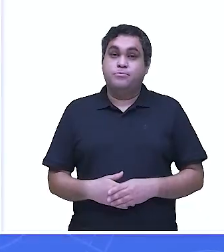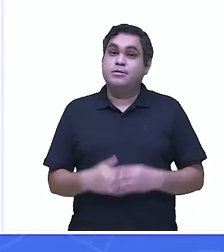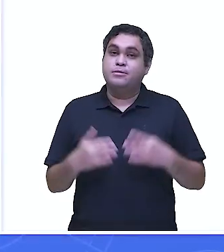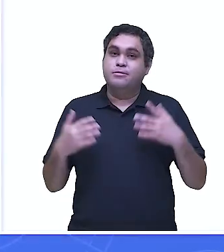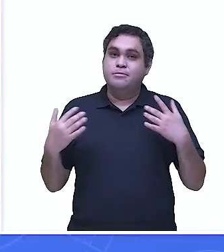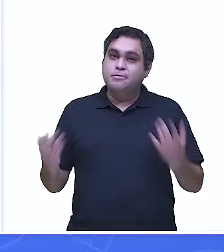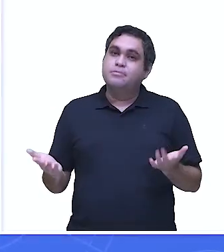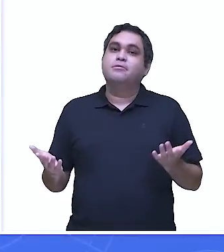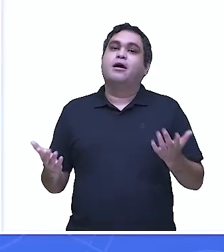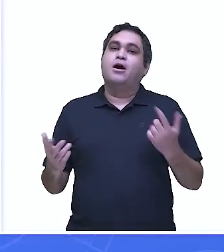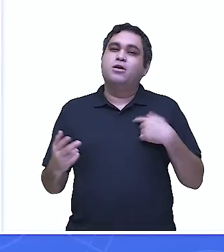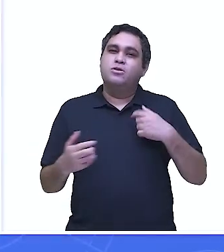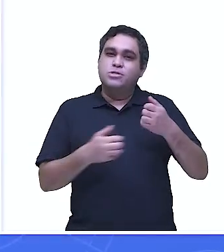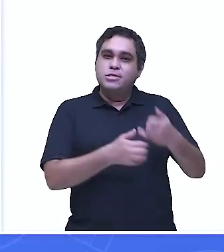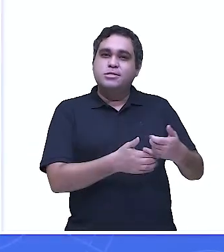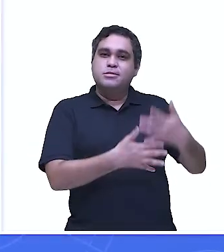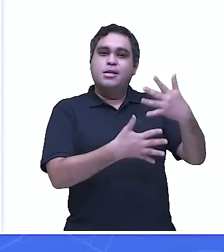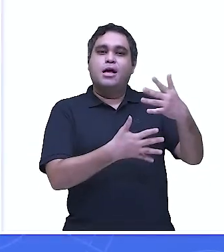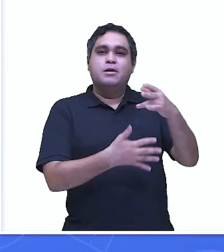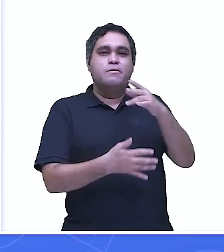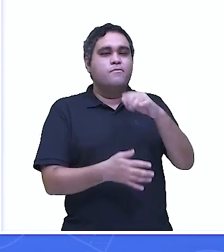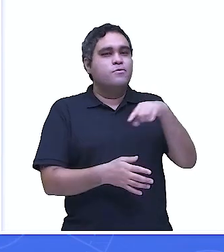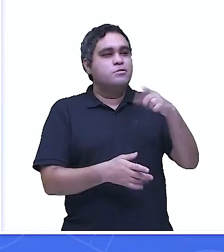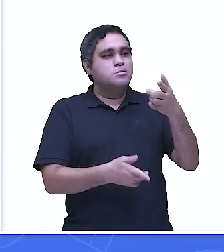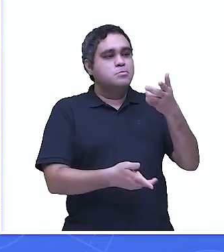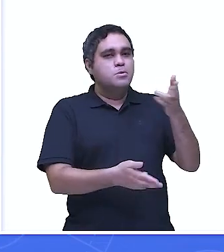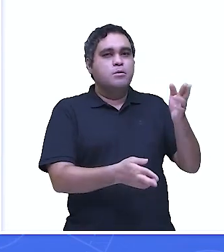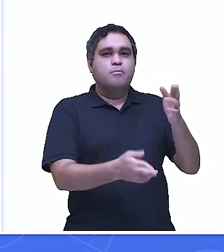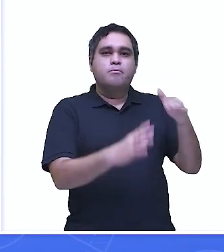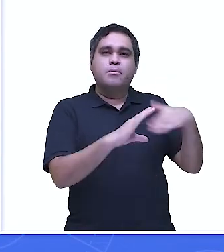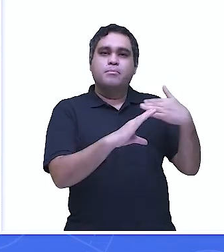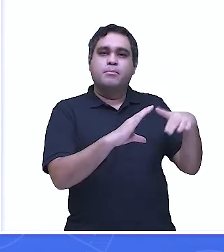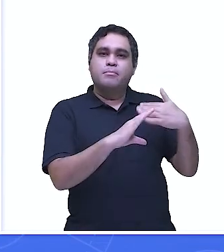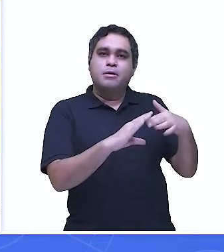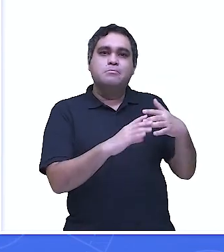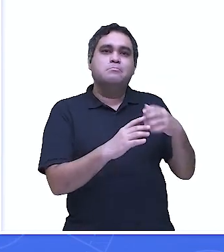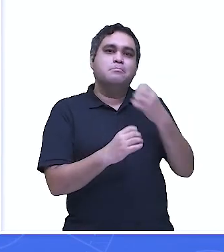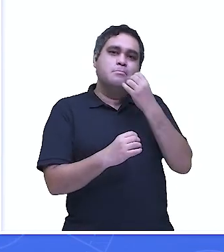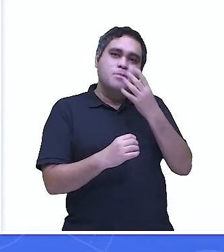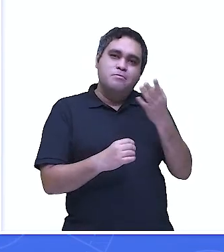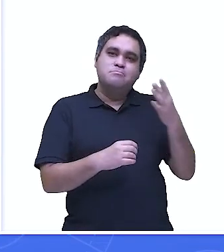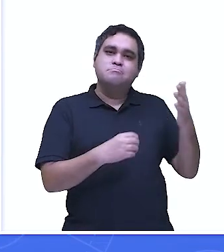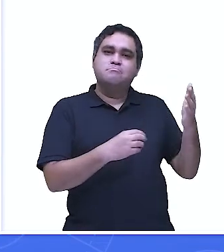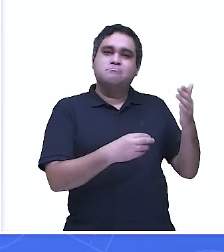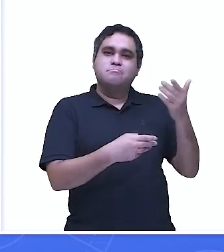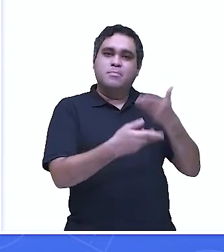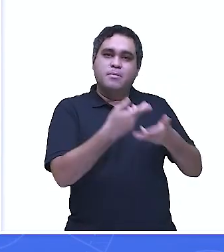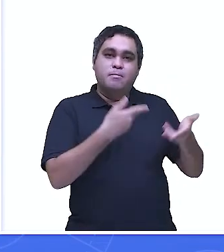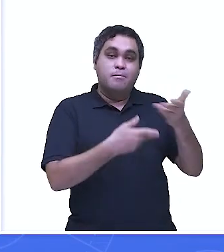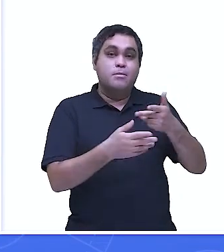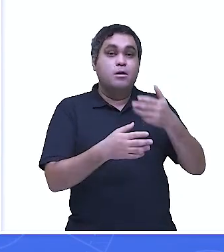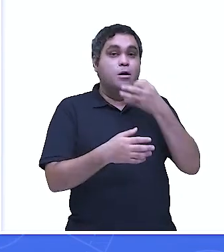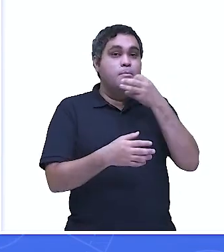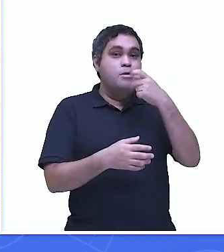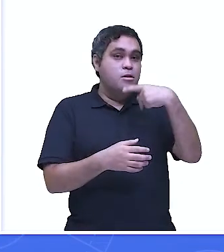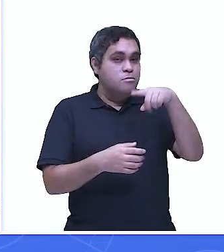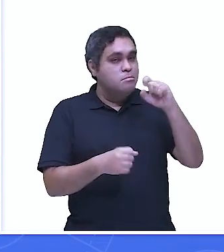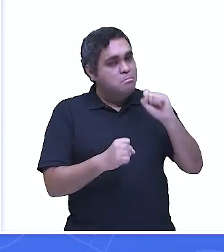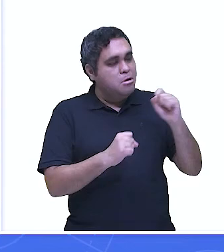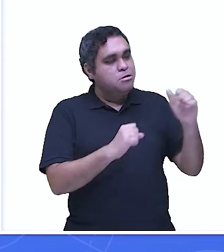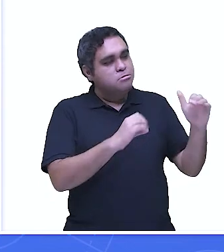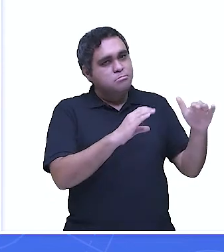Então, gente, estou acompanhando aqui o chat de vocês que estão participando, muito bom. Participem aí, coloquem a opinião de vocês.